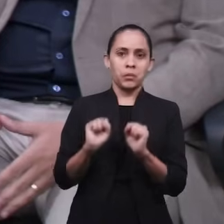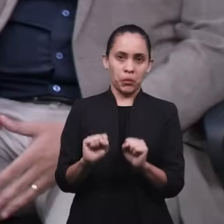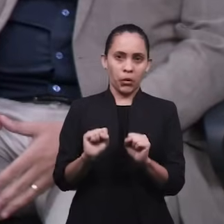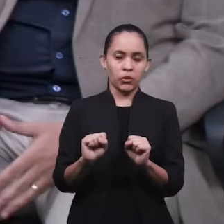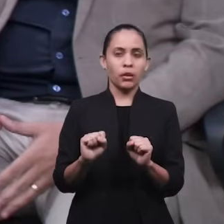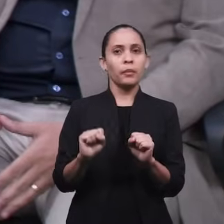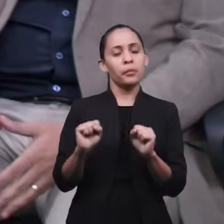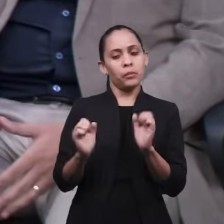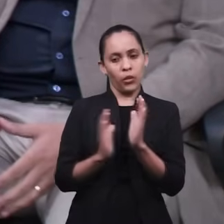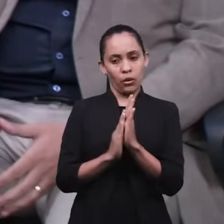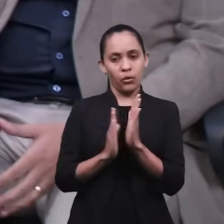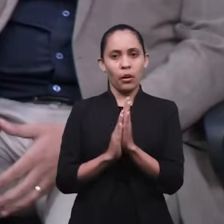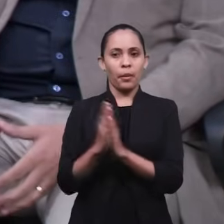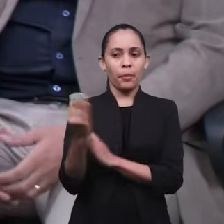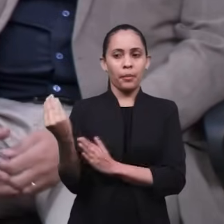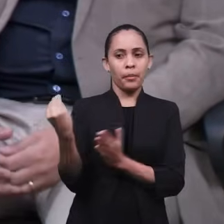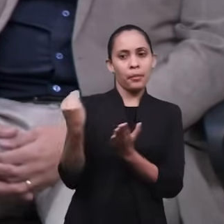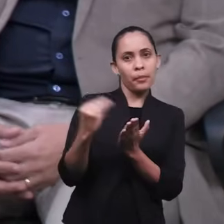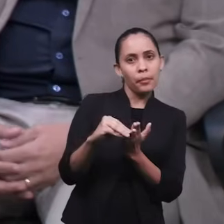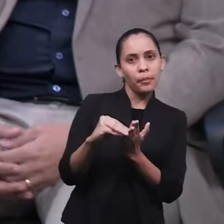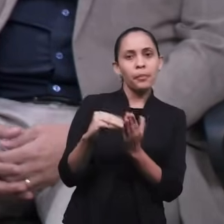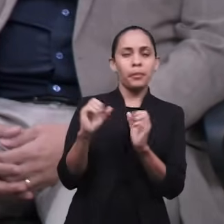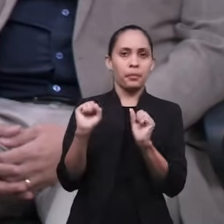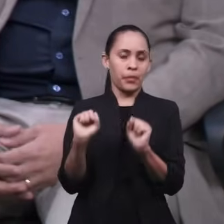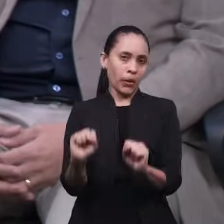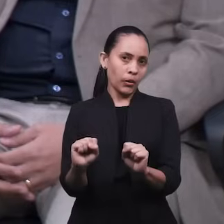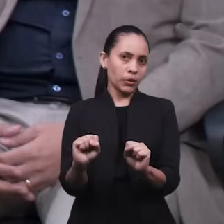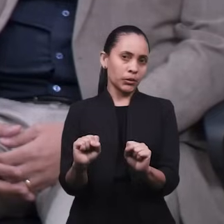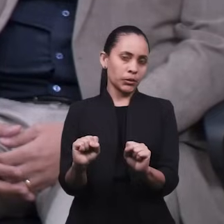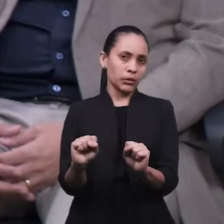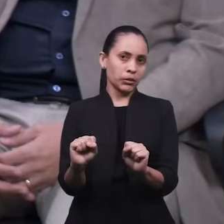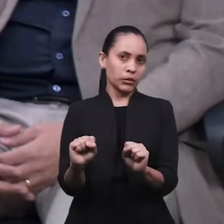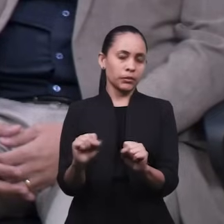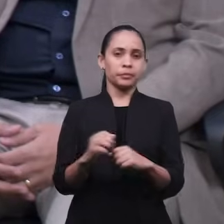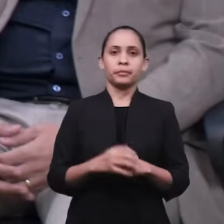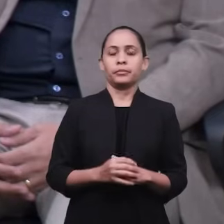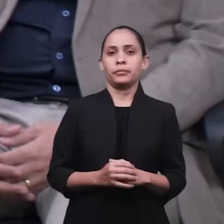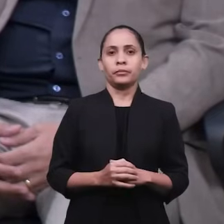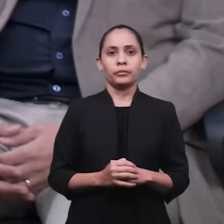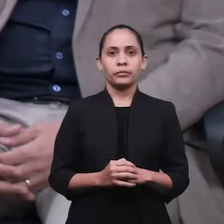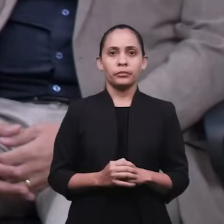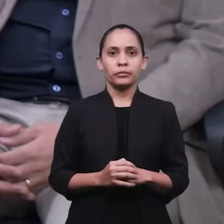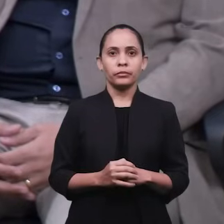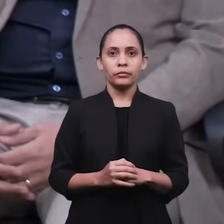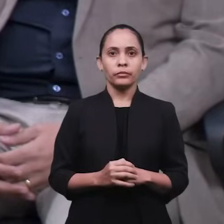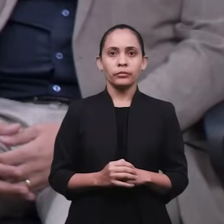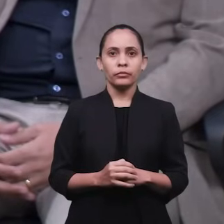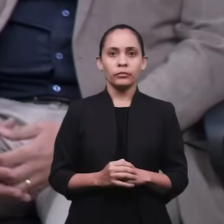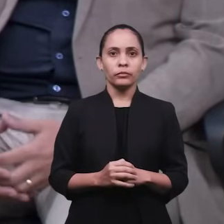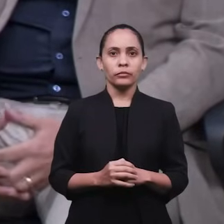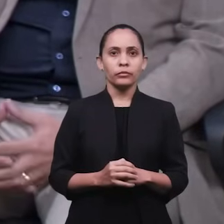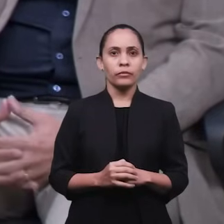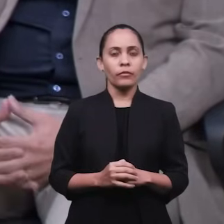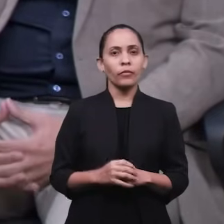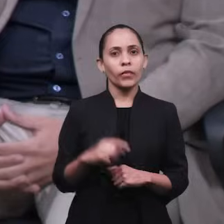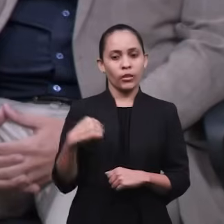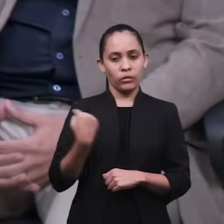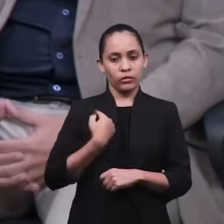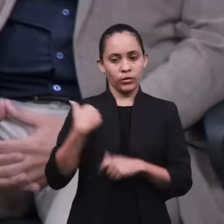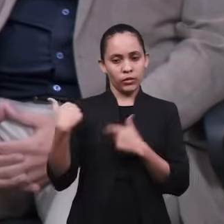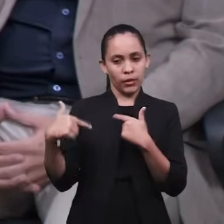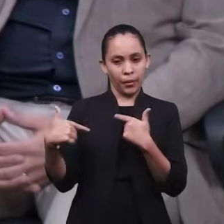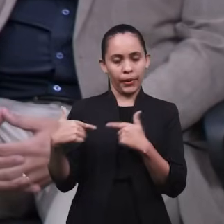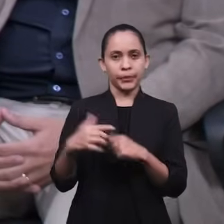Então, aí esse louvor ele vai ser acrescido na coletânea. Então, aí é o